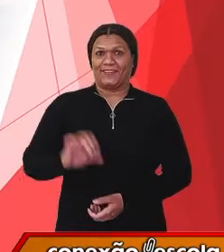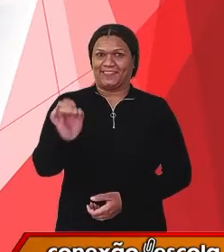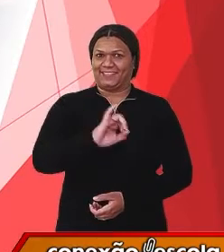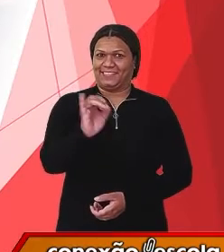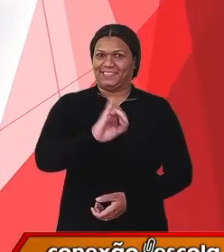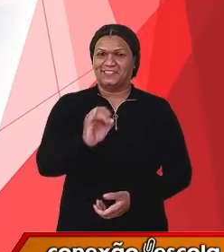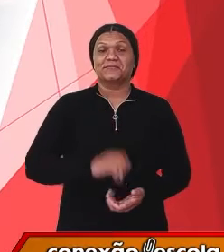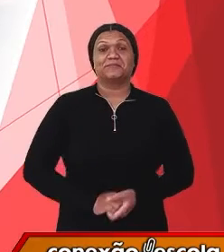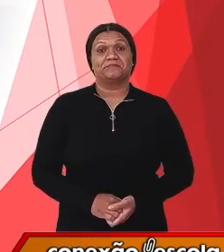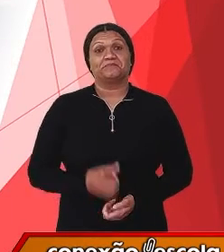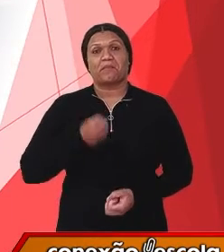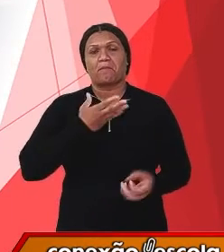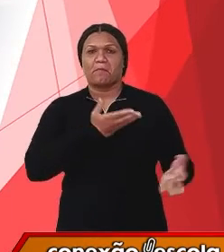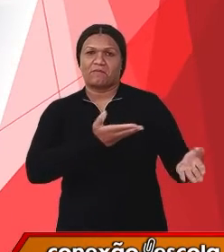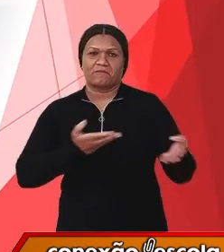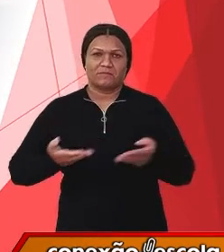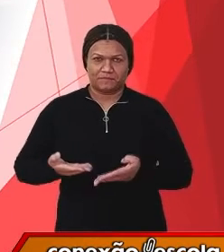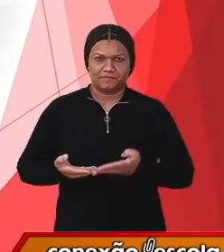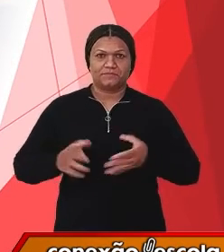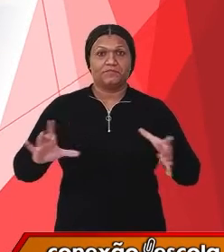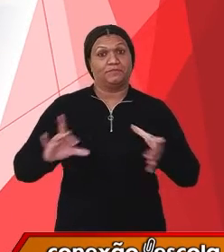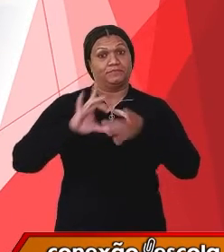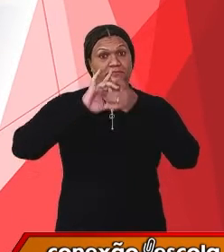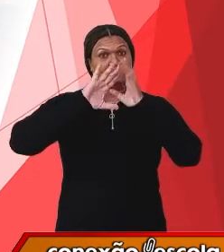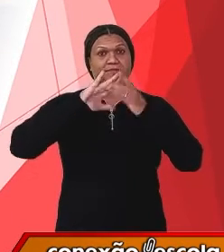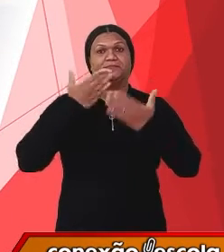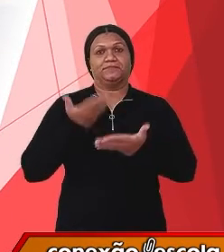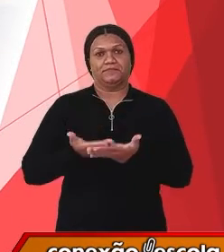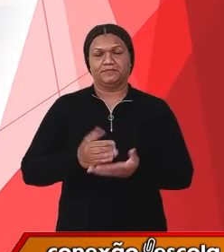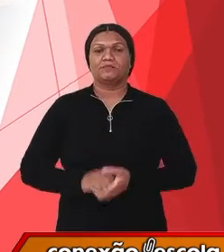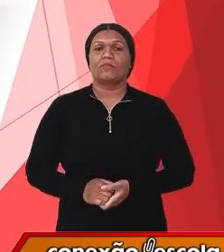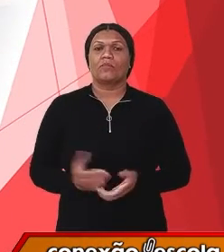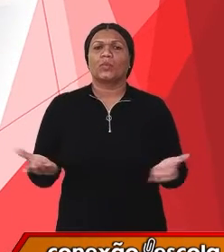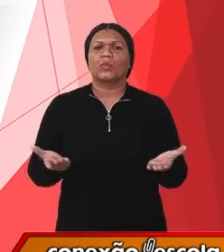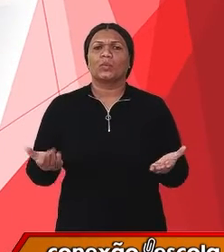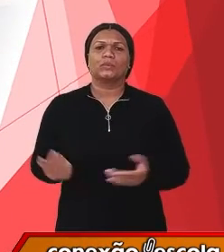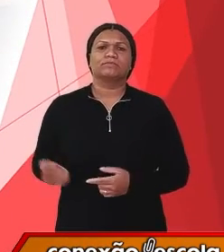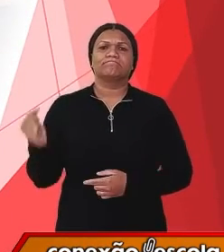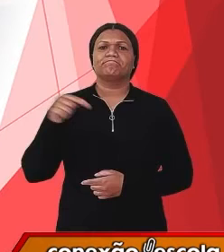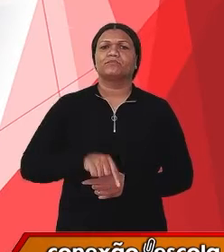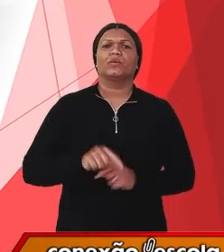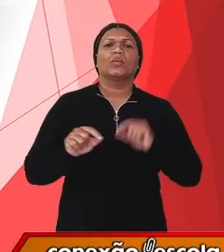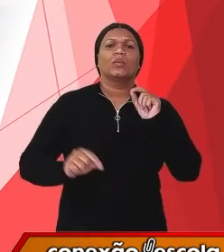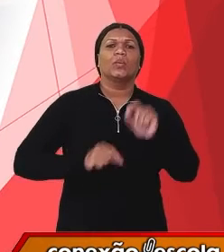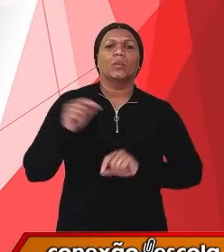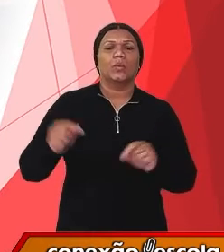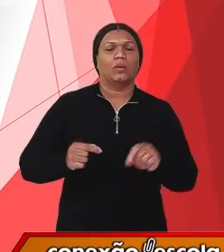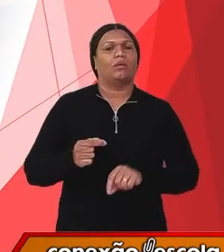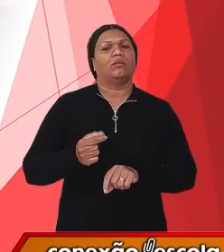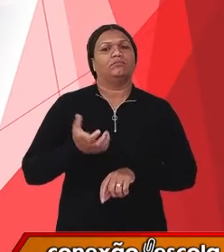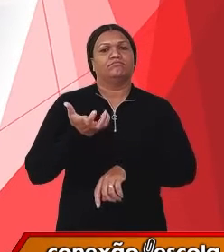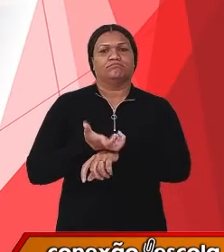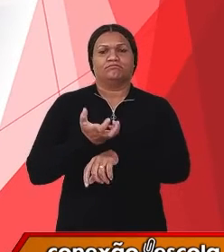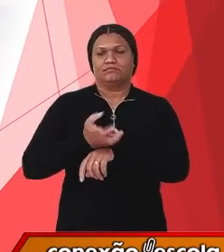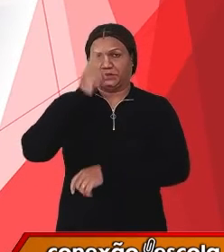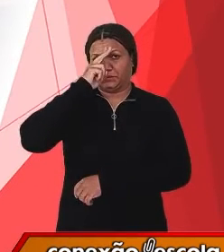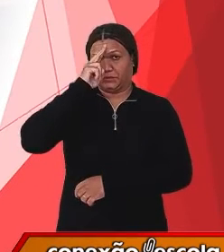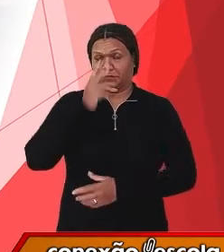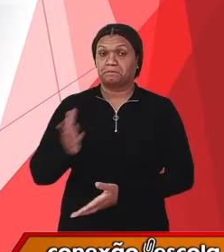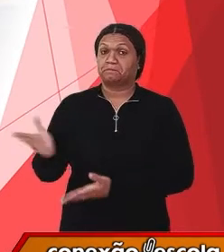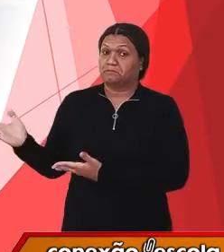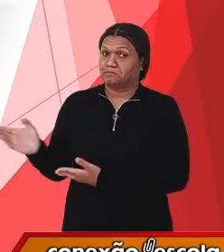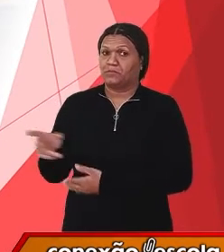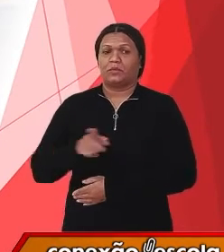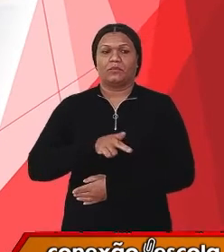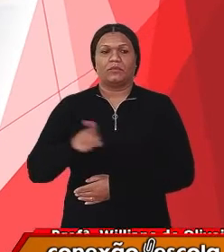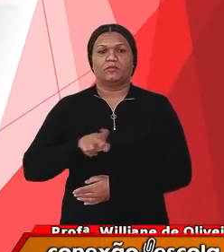Olá, sejam bem-vindos ao Conexão Escola. Estamos aqui para mais uma aula de História. Eu, professor